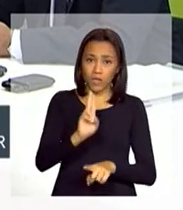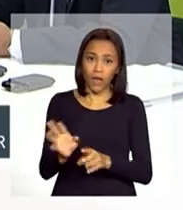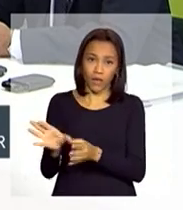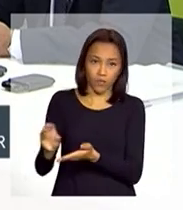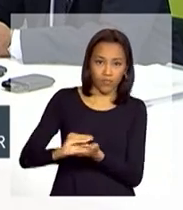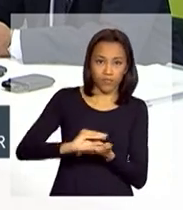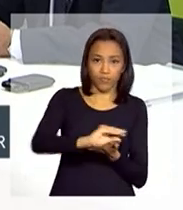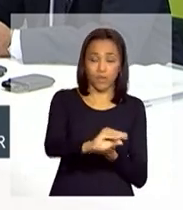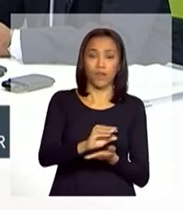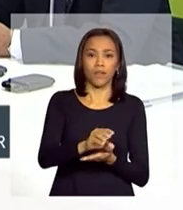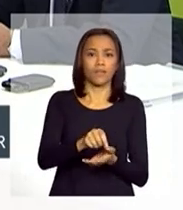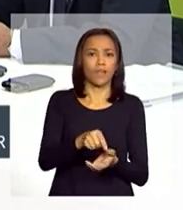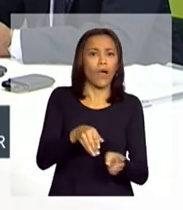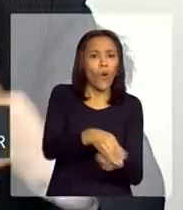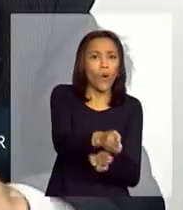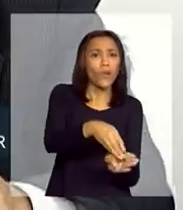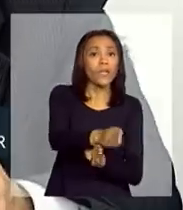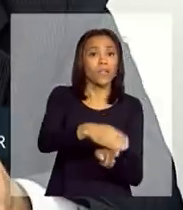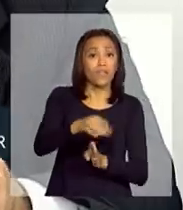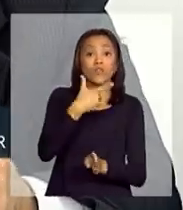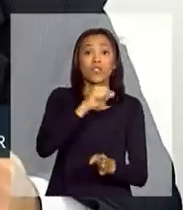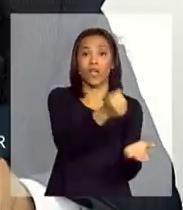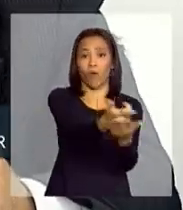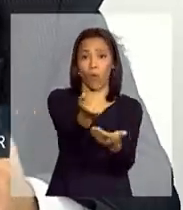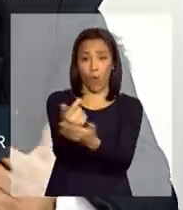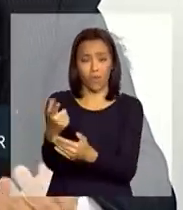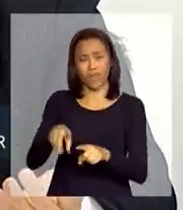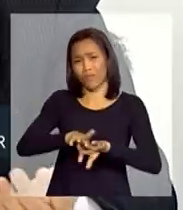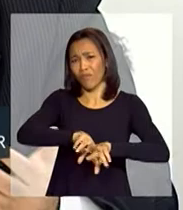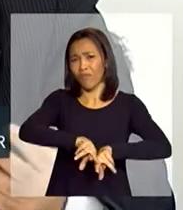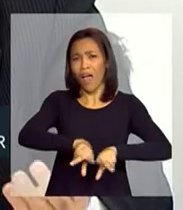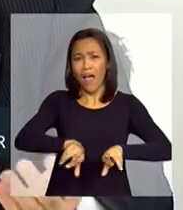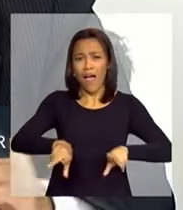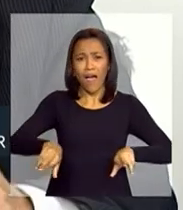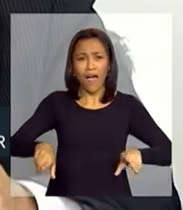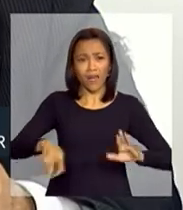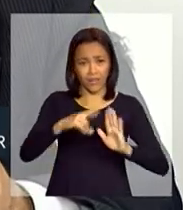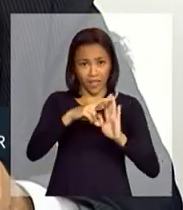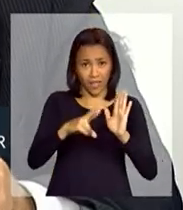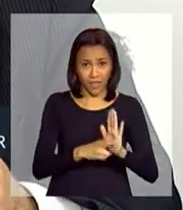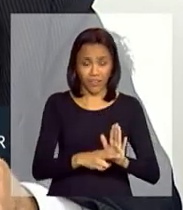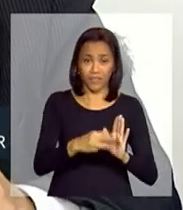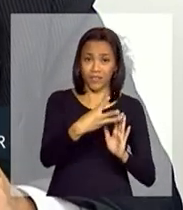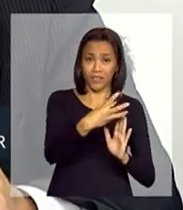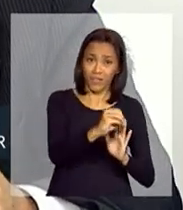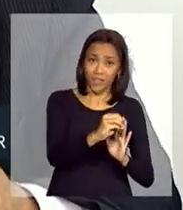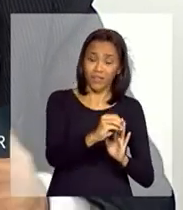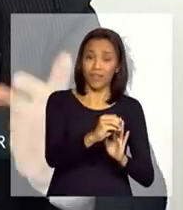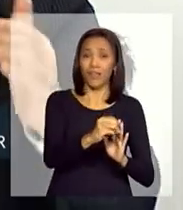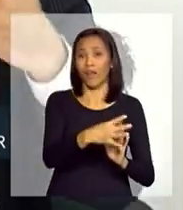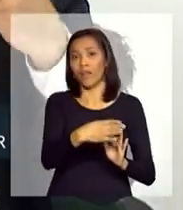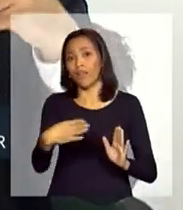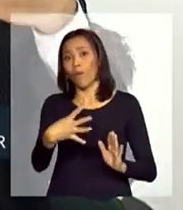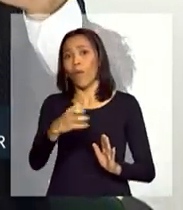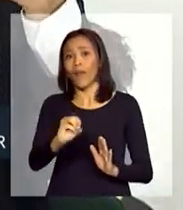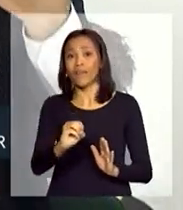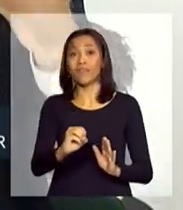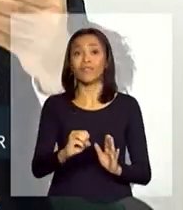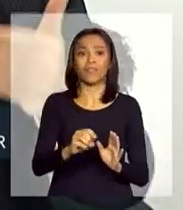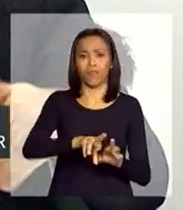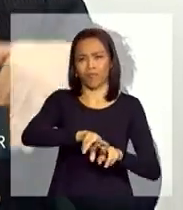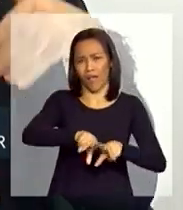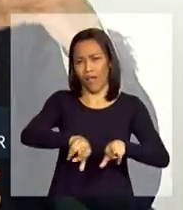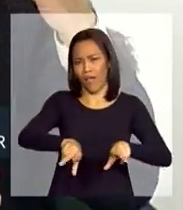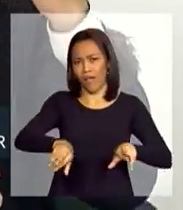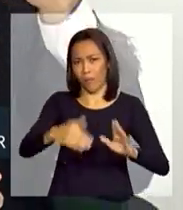do Consumidor foi uma série de medidas são mais de 30 a 40 itens é que eu poderia ter questão